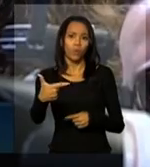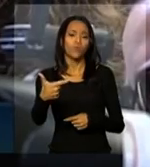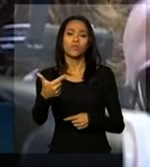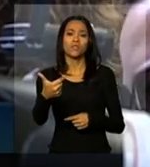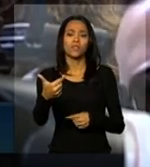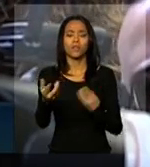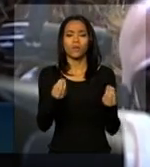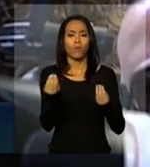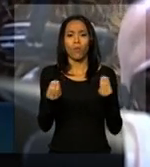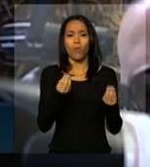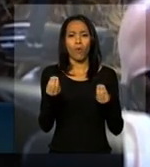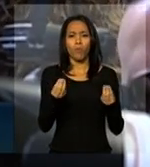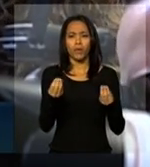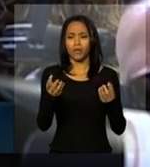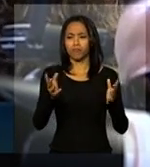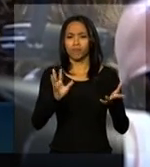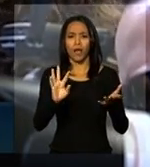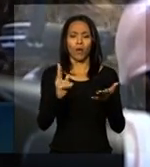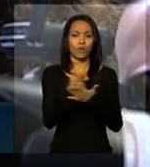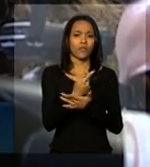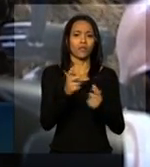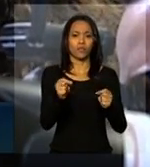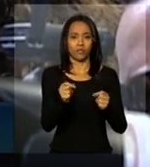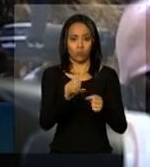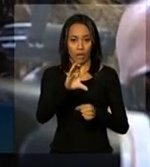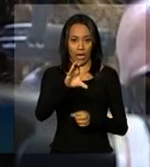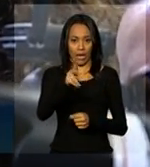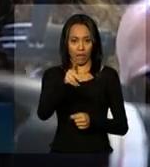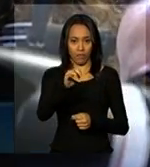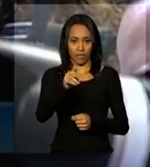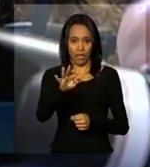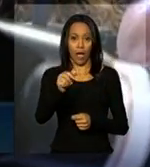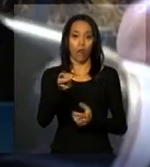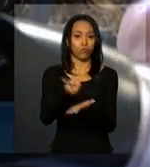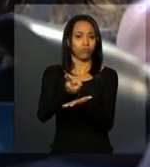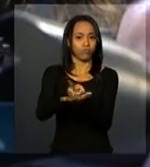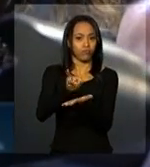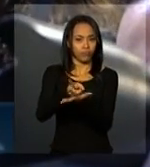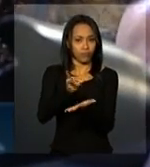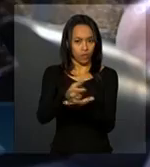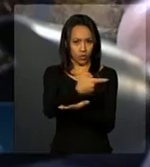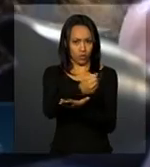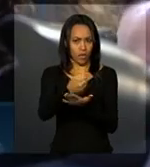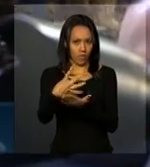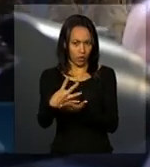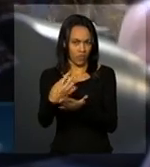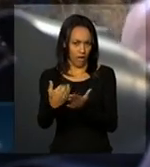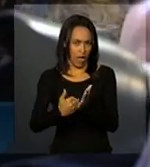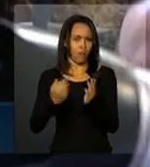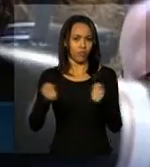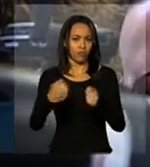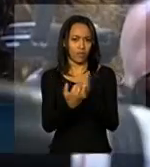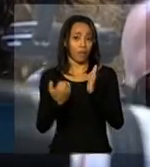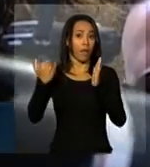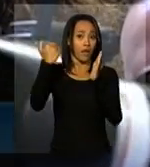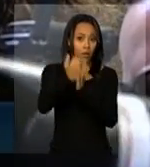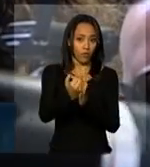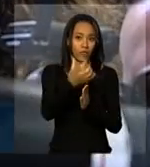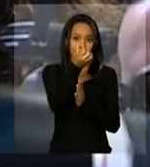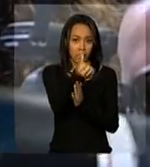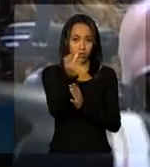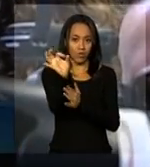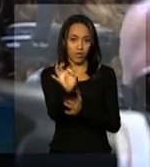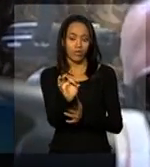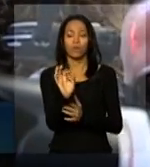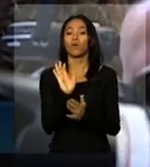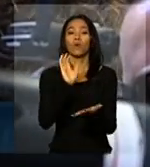senhor tem para a formação bruta de capital fixo agora no ano de 2014? É possível ser maior ainda do que 6%? E minha